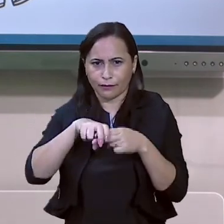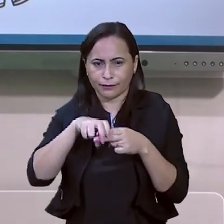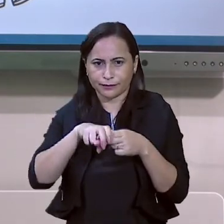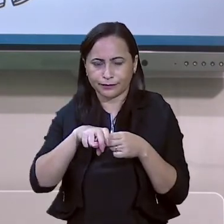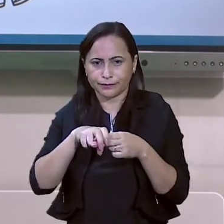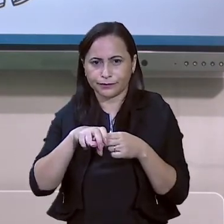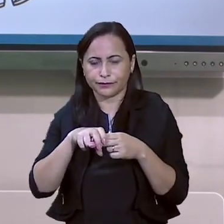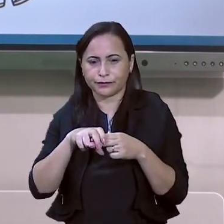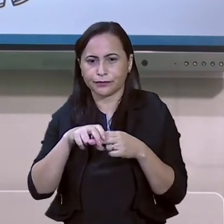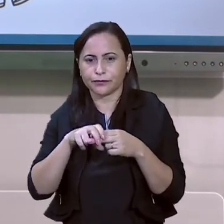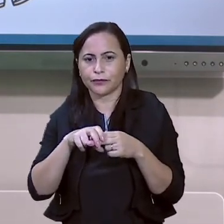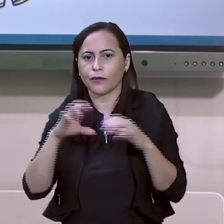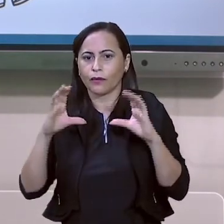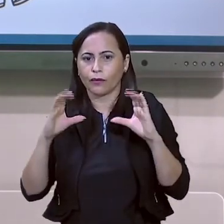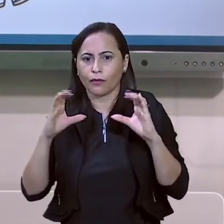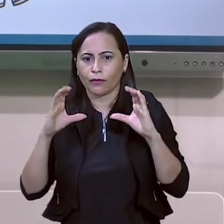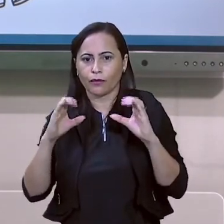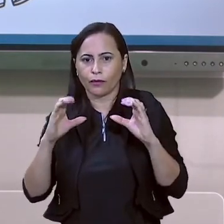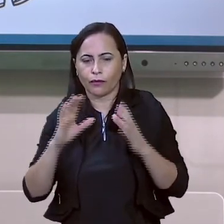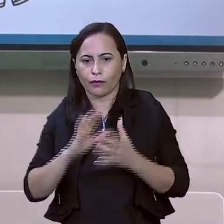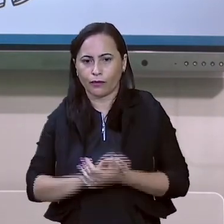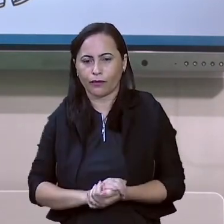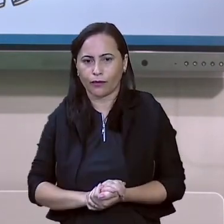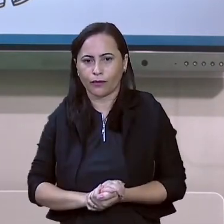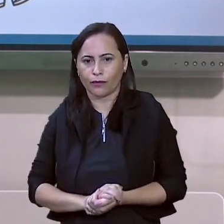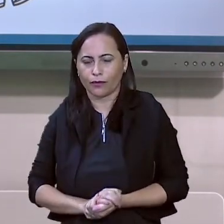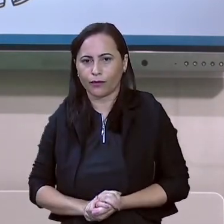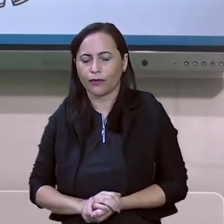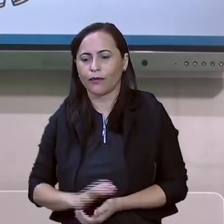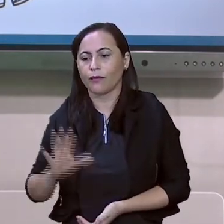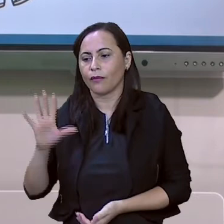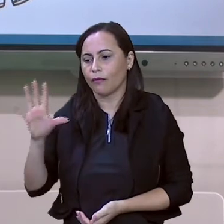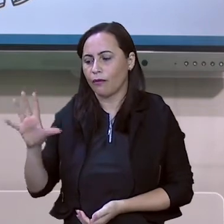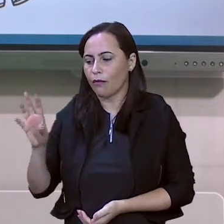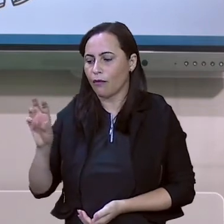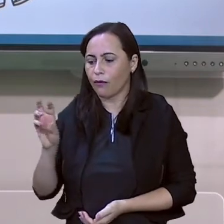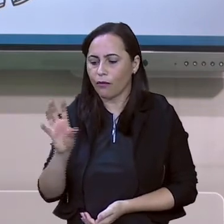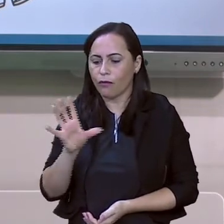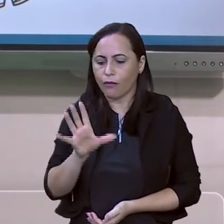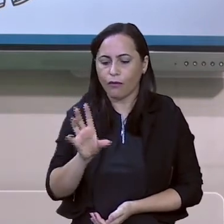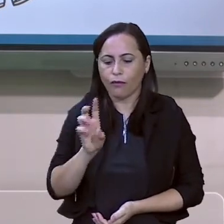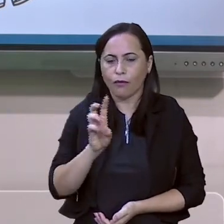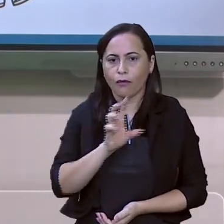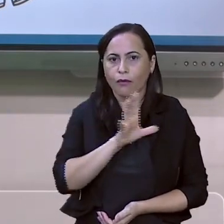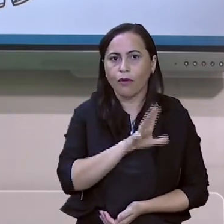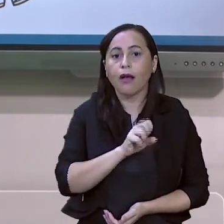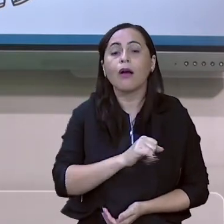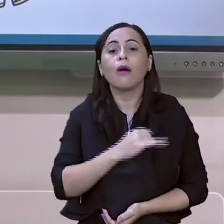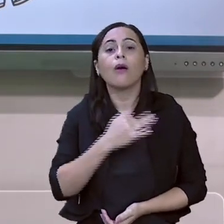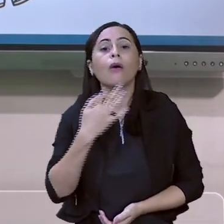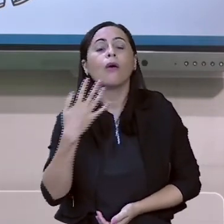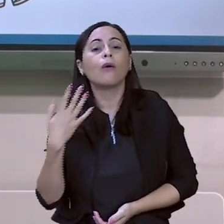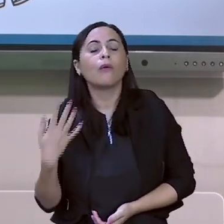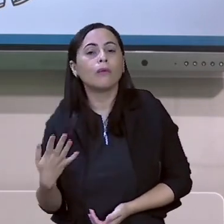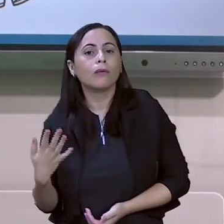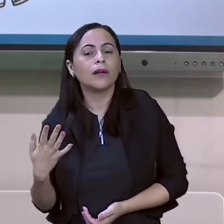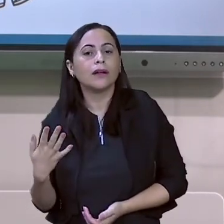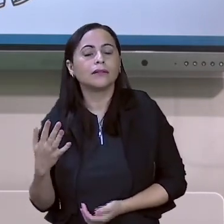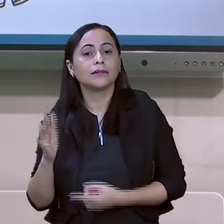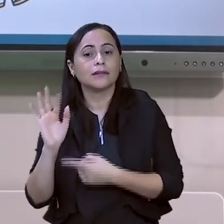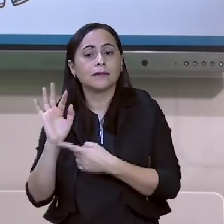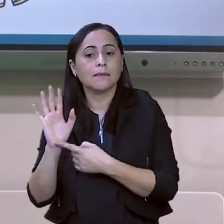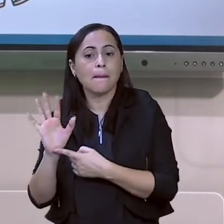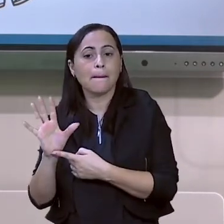Sabrina como fazer essa medição, né, e contando os palmos, e saber quantos palmos da Sabrina teve